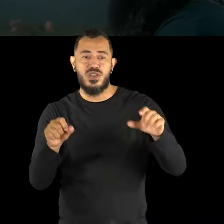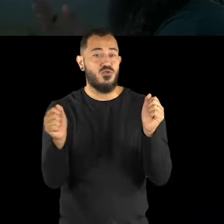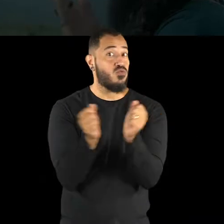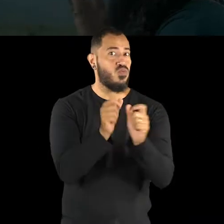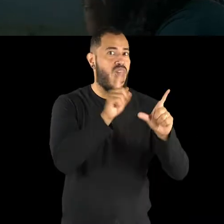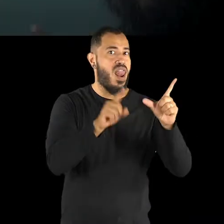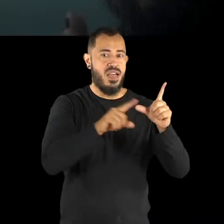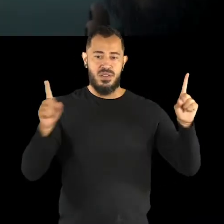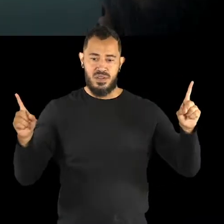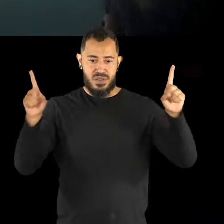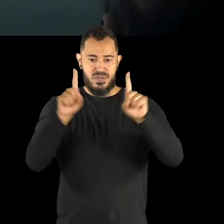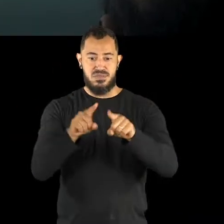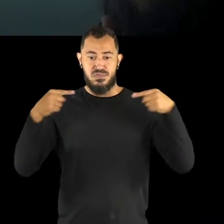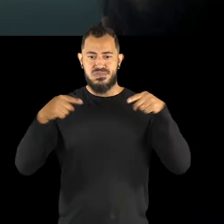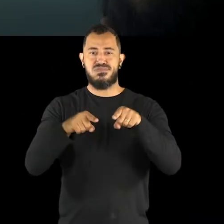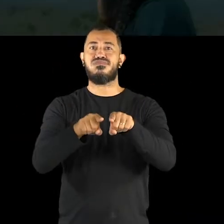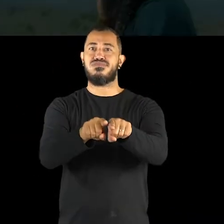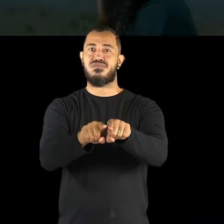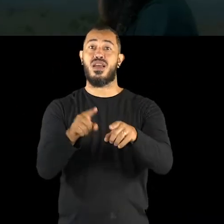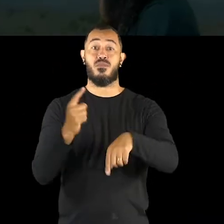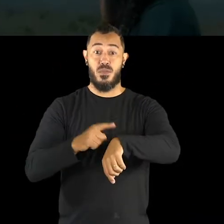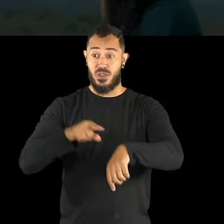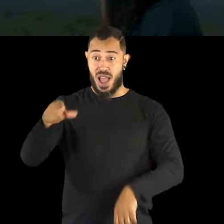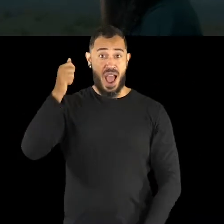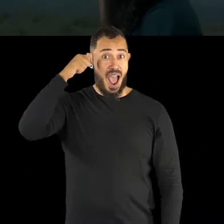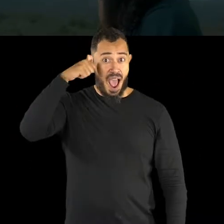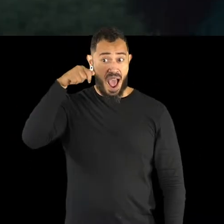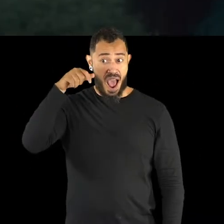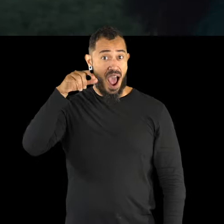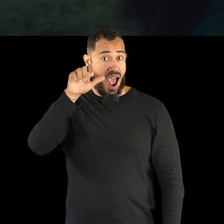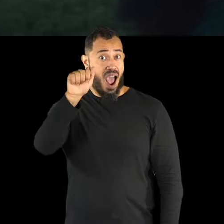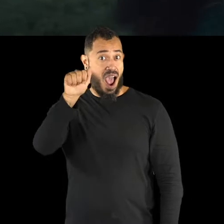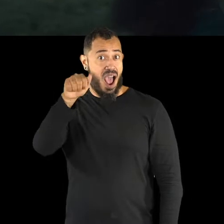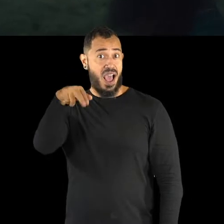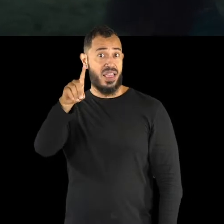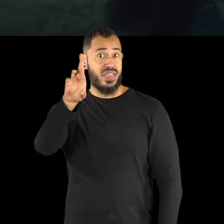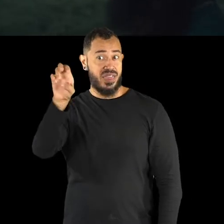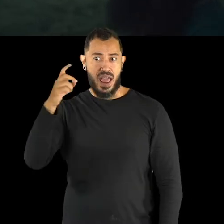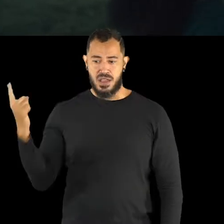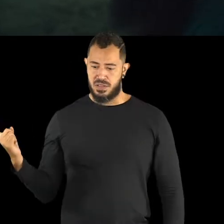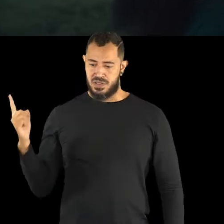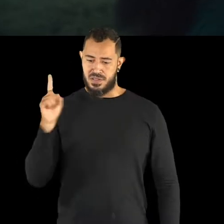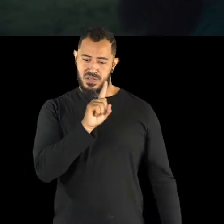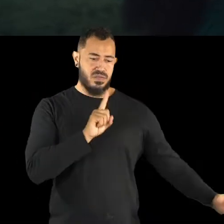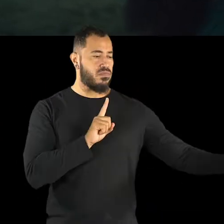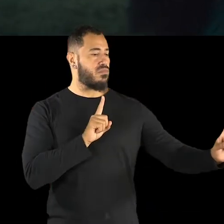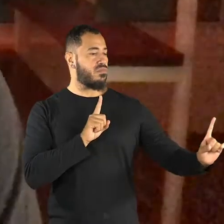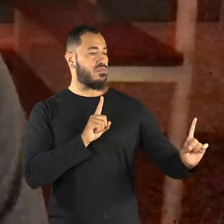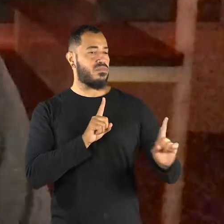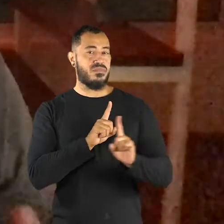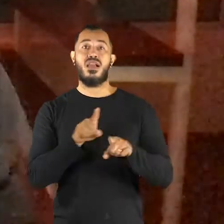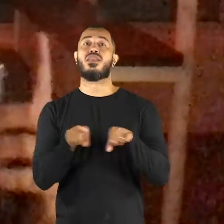hora que entra o André Prando, a gente tem ele na locação junto do momento que também estava no